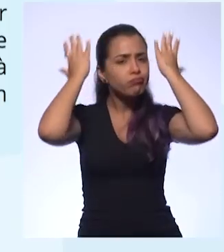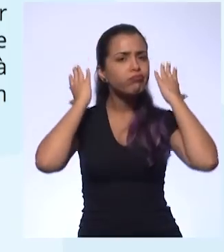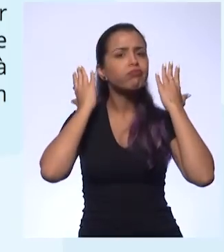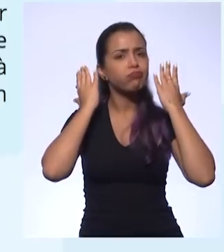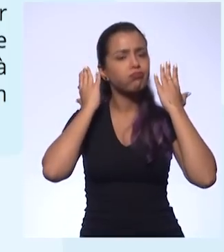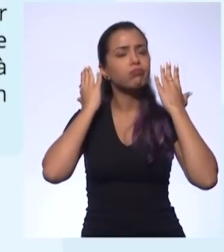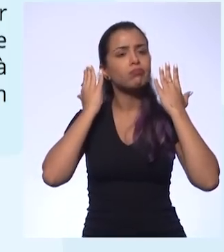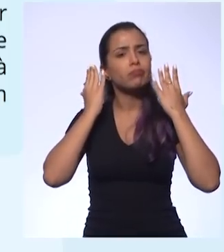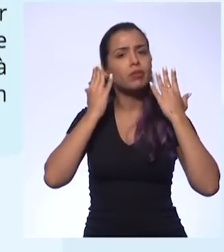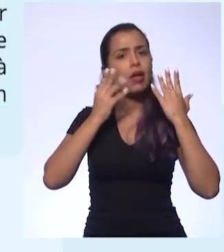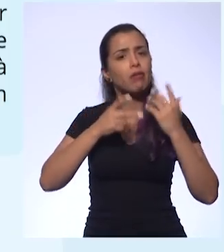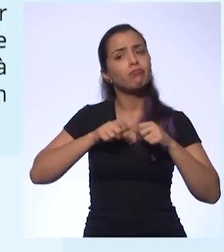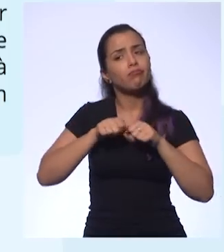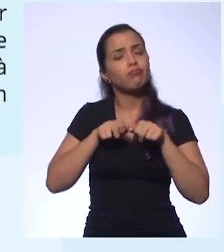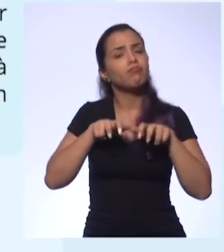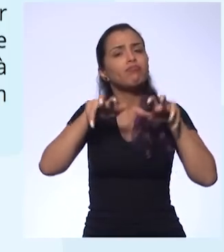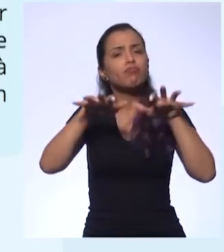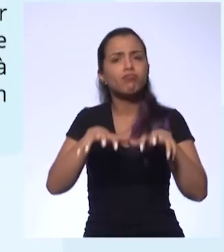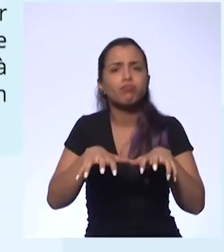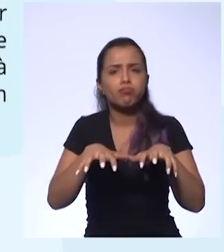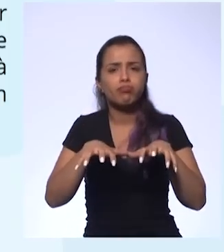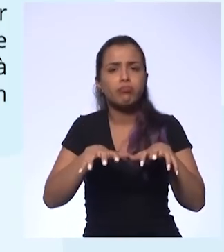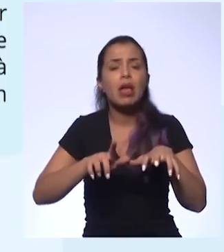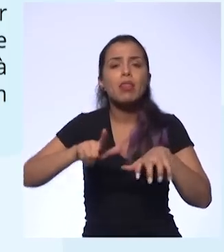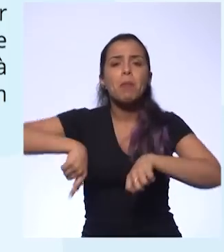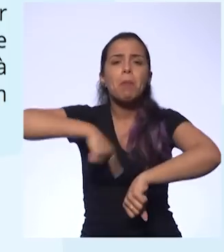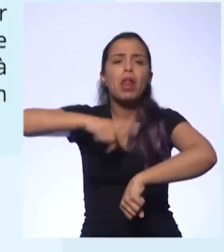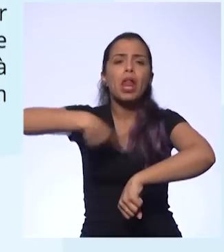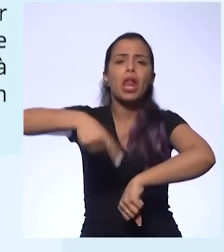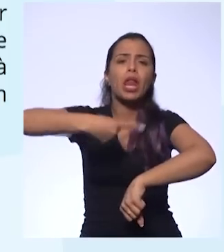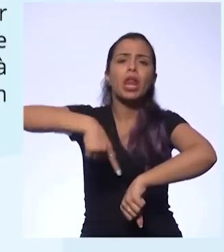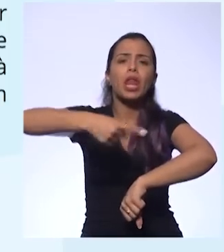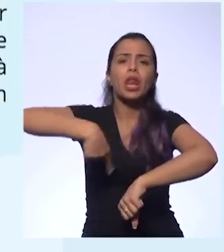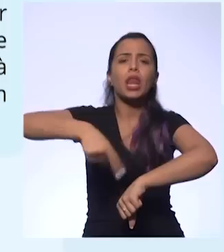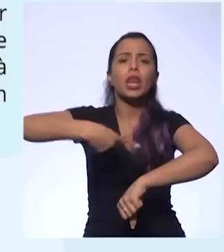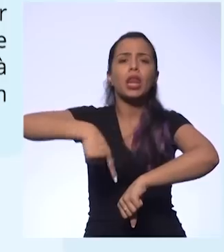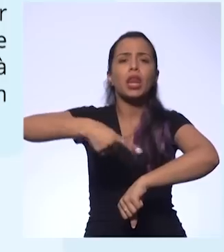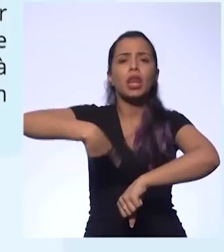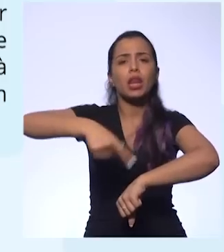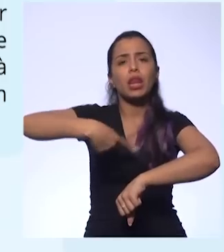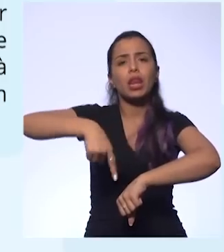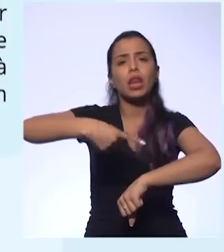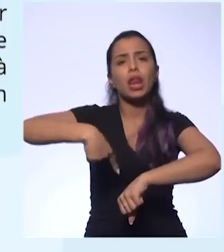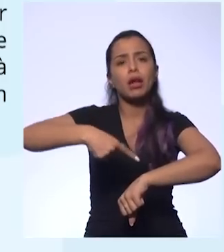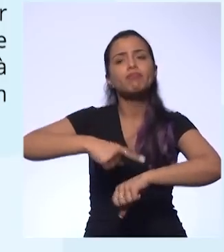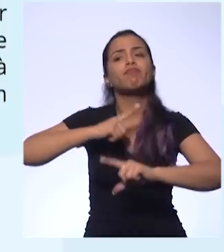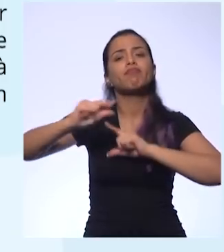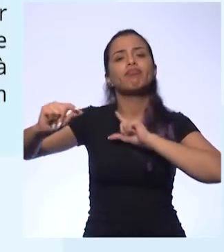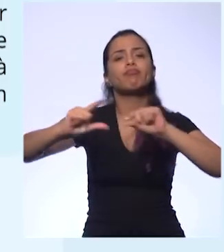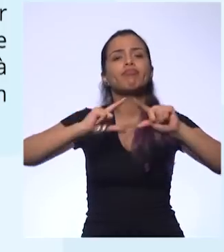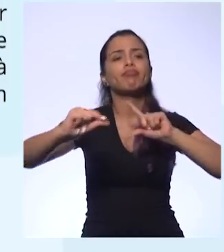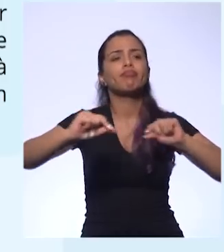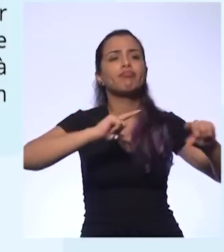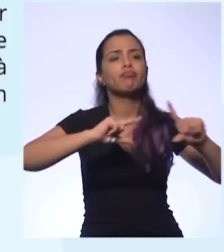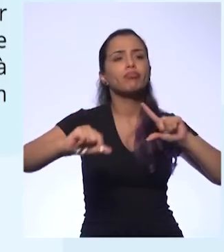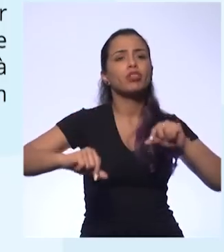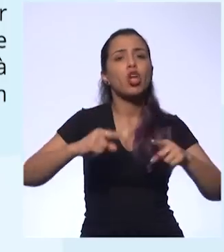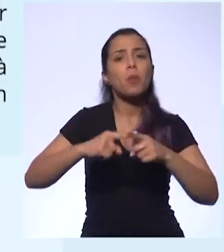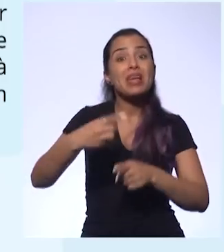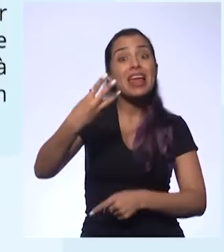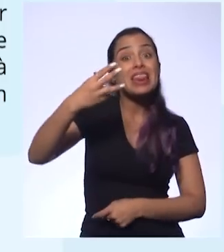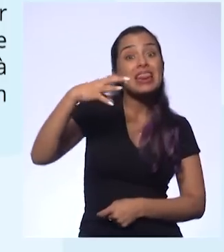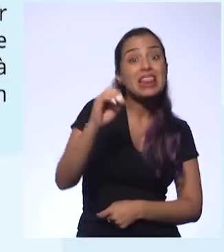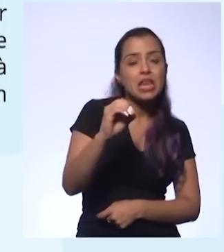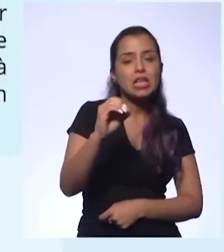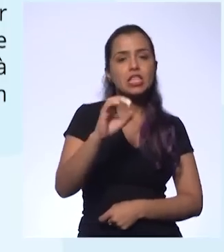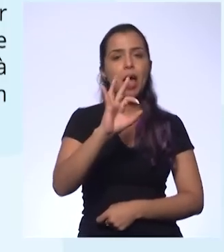acabaram aceitando deixar o local após várias horas de tensão por causa da chegada de aproximadamente 30 policiais que